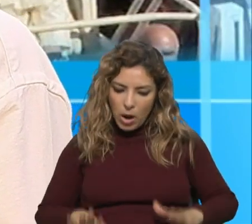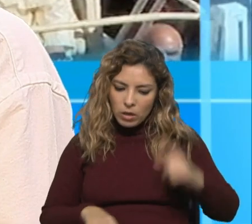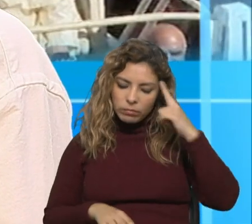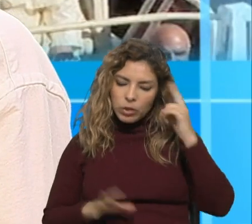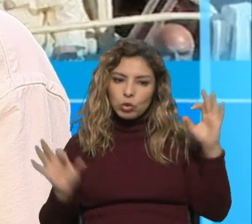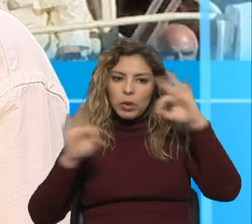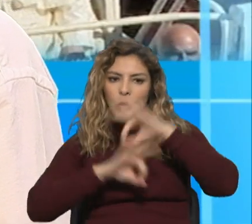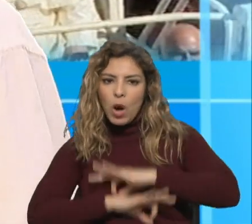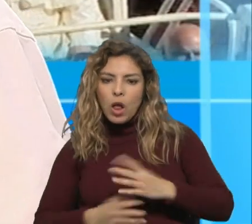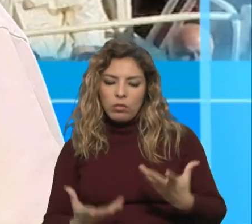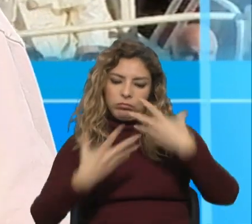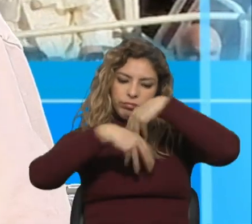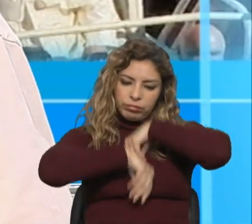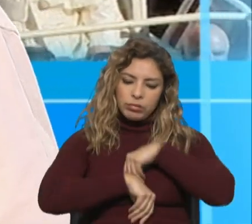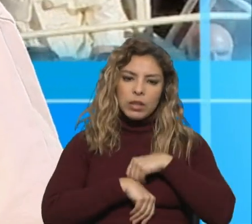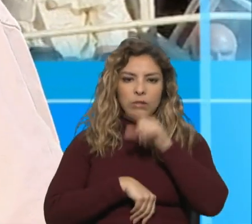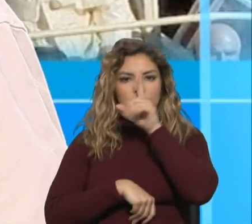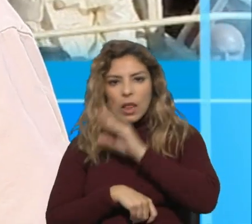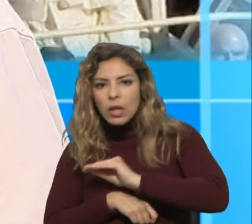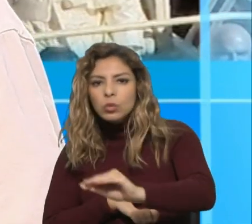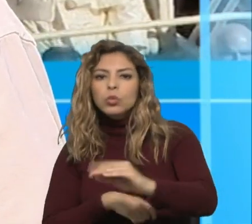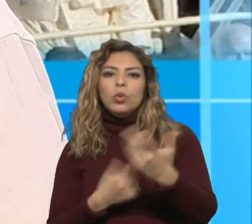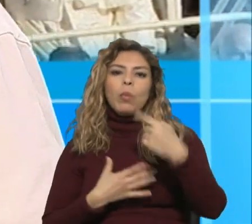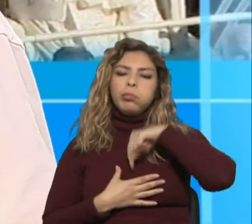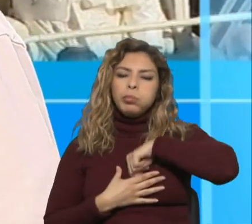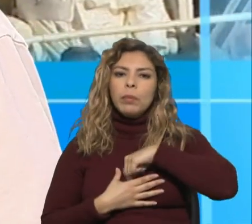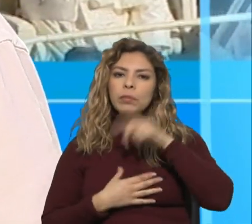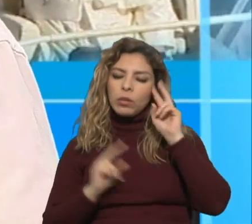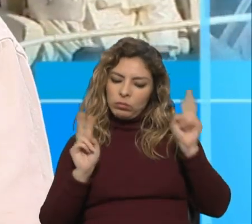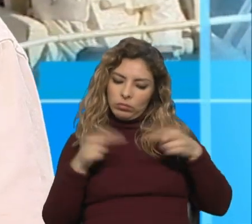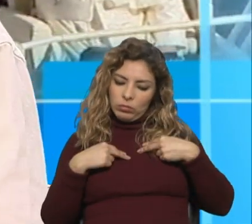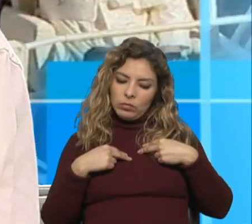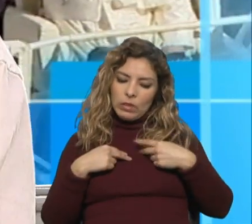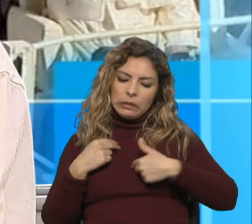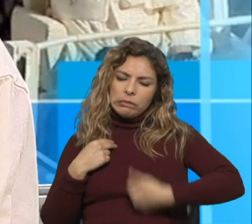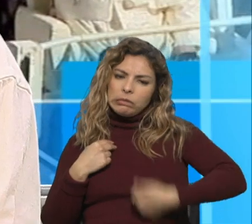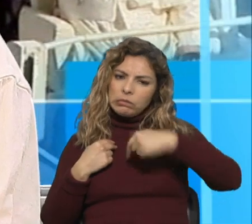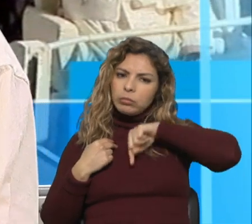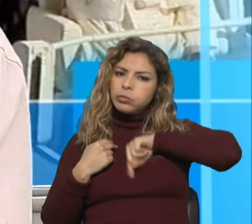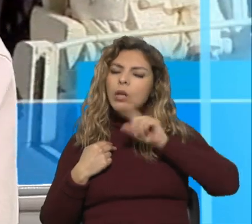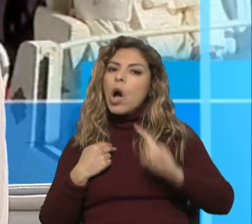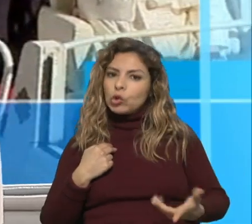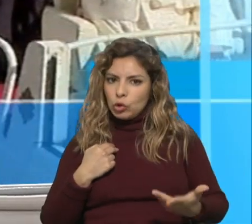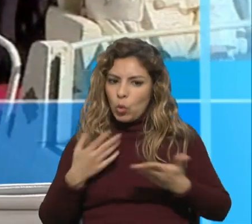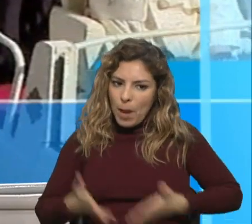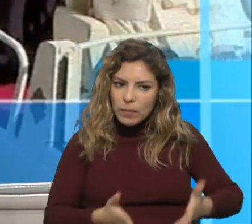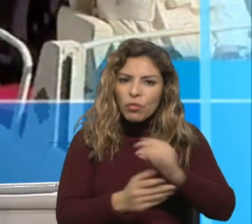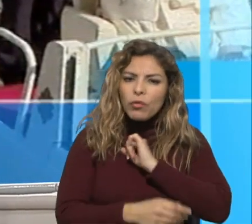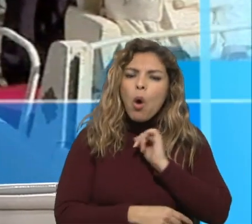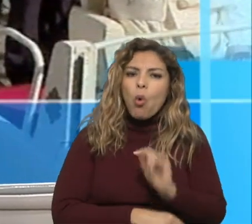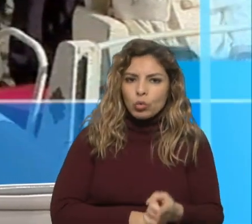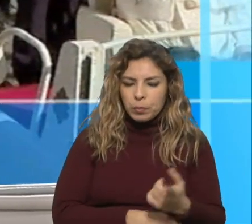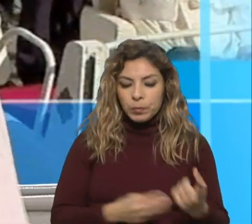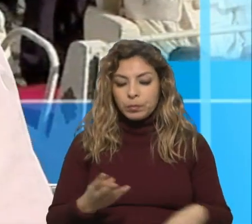espiritualidade, da interioridade, para também cada um conseguir encontrar o seu propósito e o seu caminho. E depois uma parte